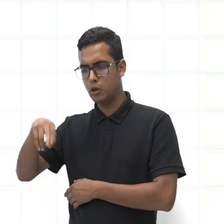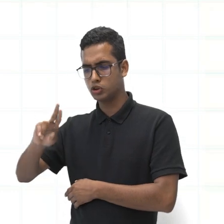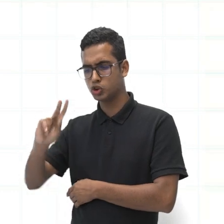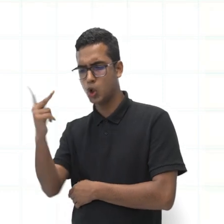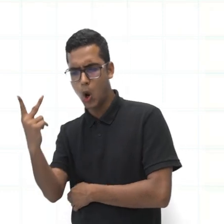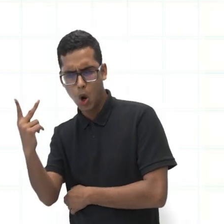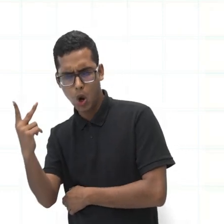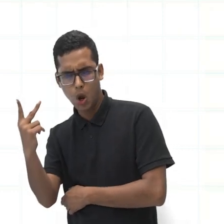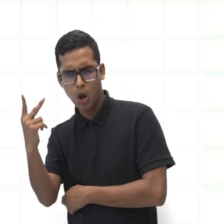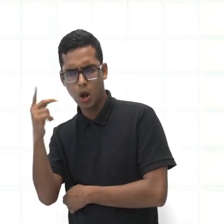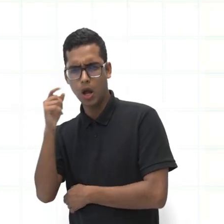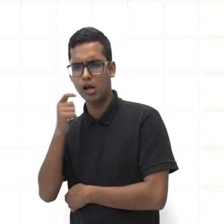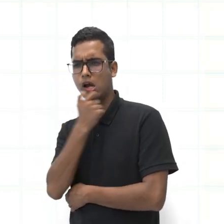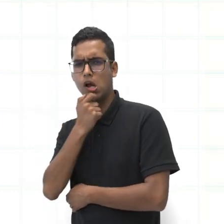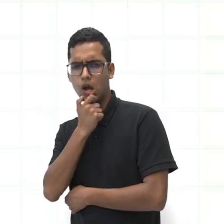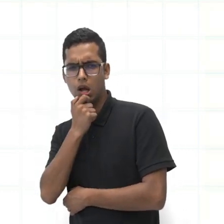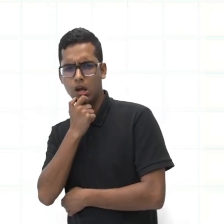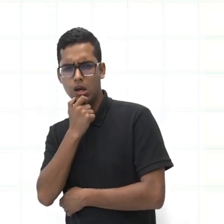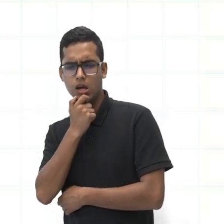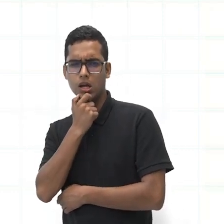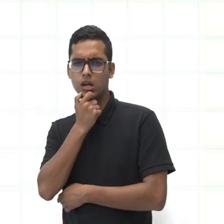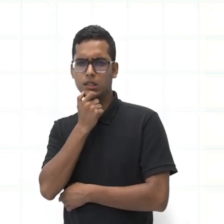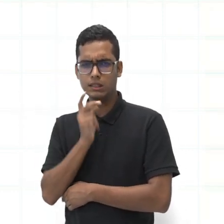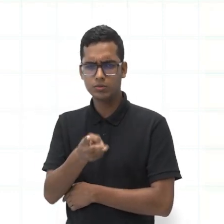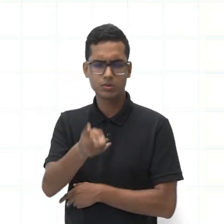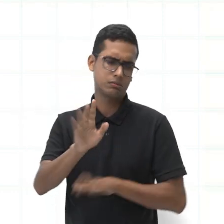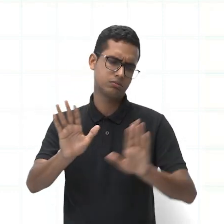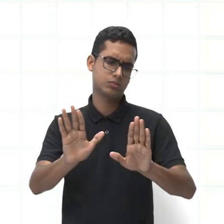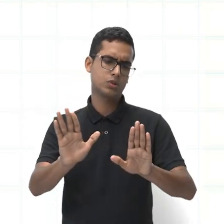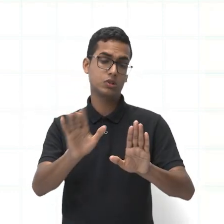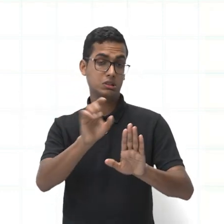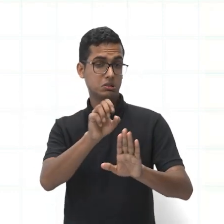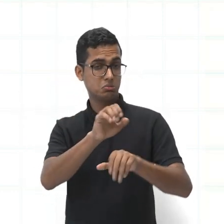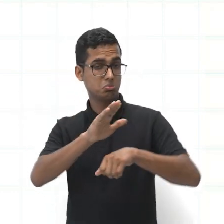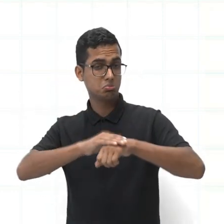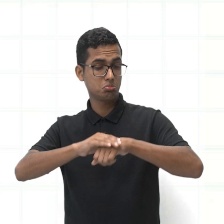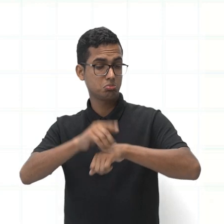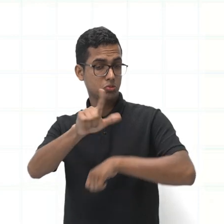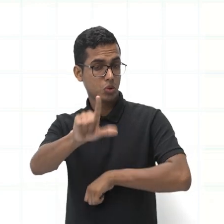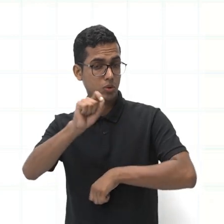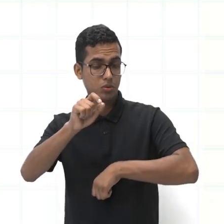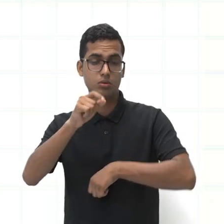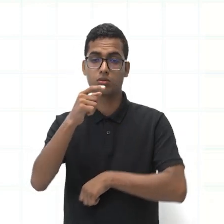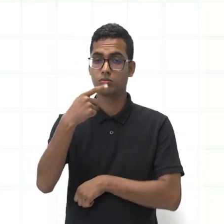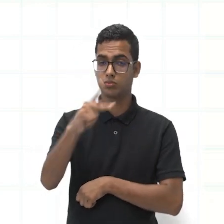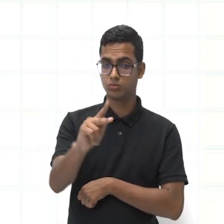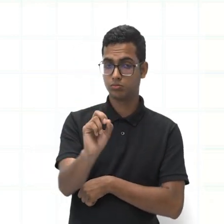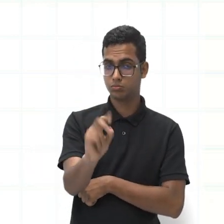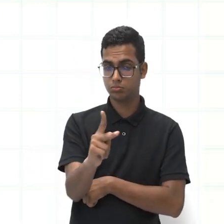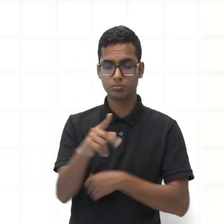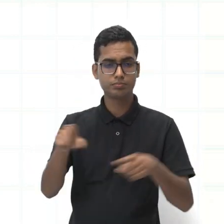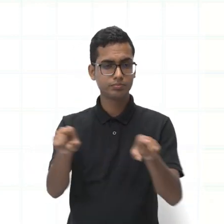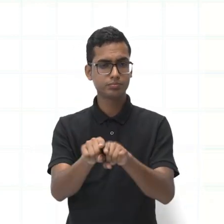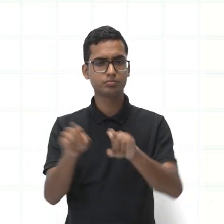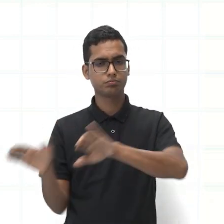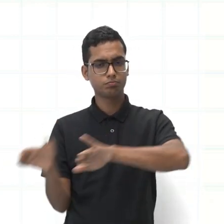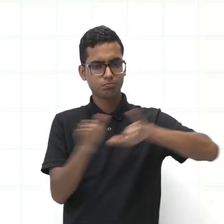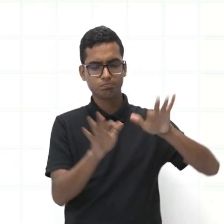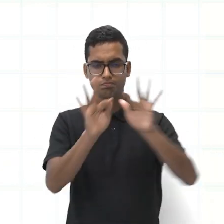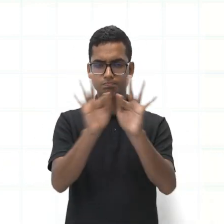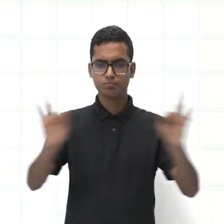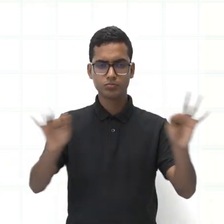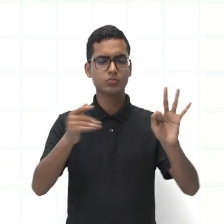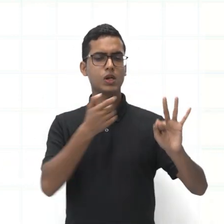não há necessidade, permanece João, tá? Do you prefer listening to music, watching movies or reading books?